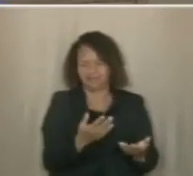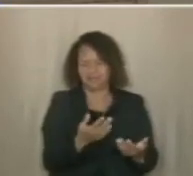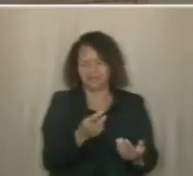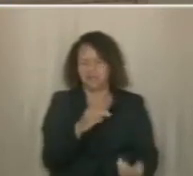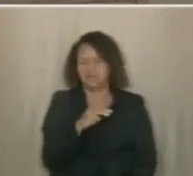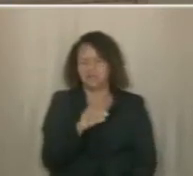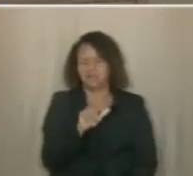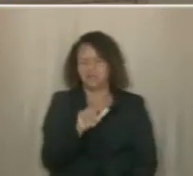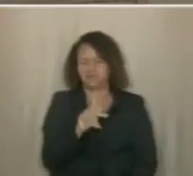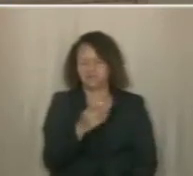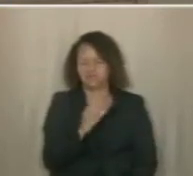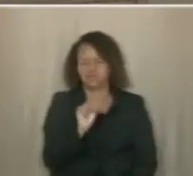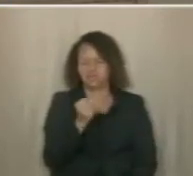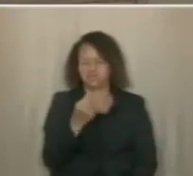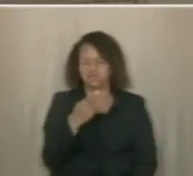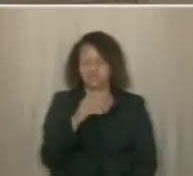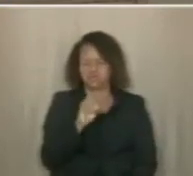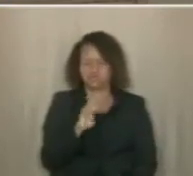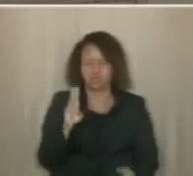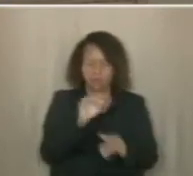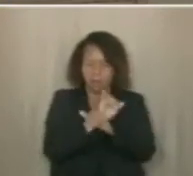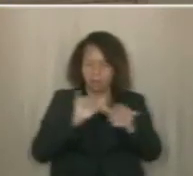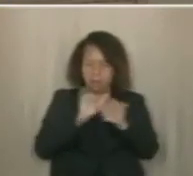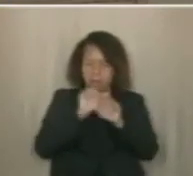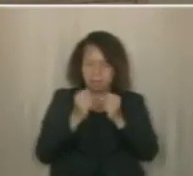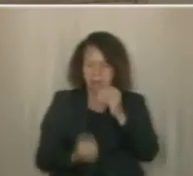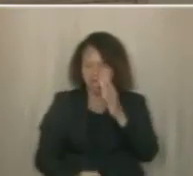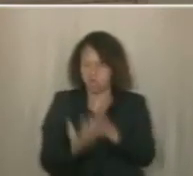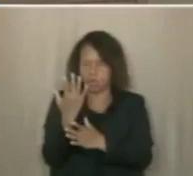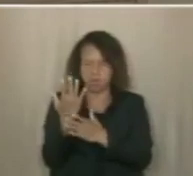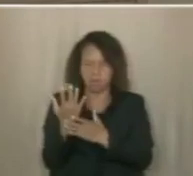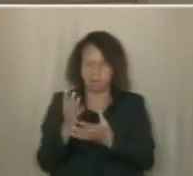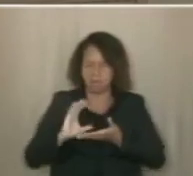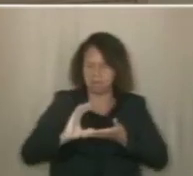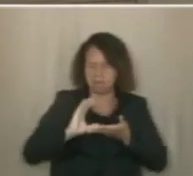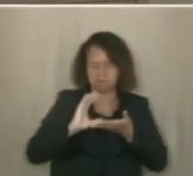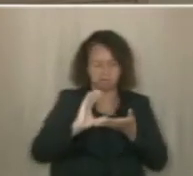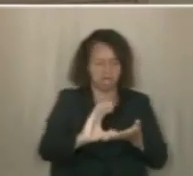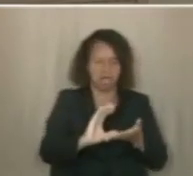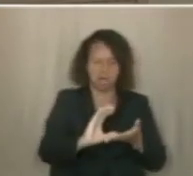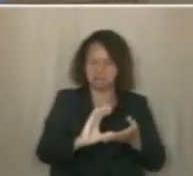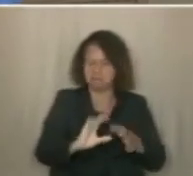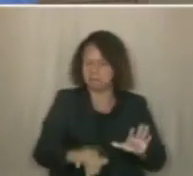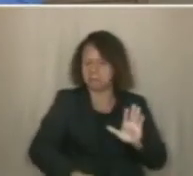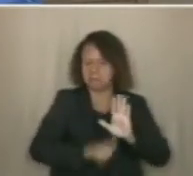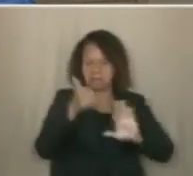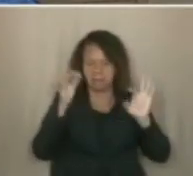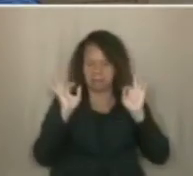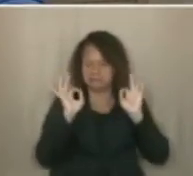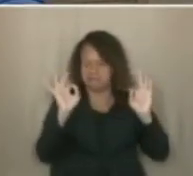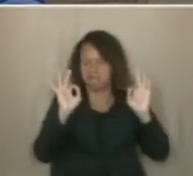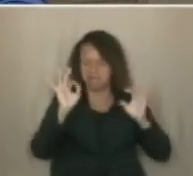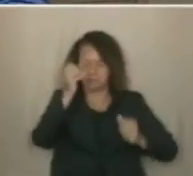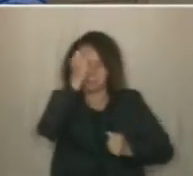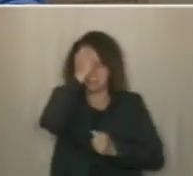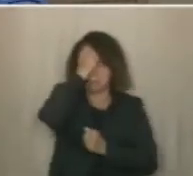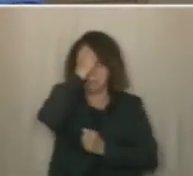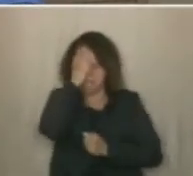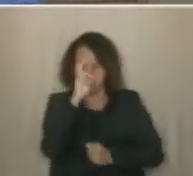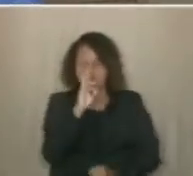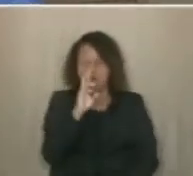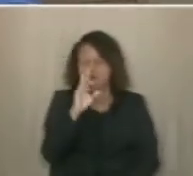Multishow que criou fez uma larde muito grande dizendo que era uma premiação pela primeira vez do Brega do